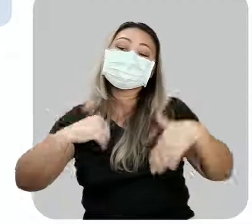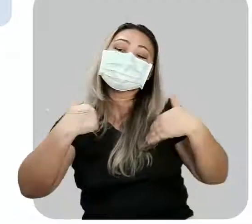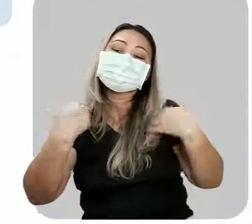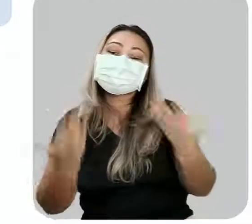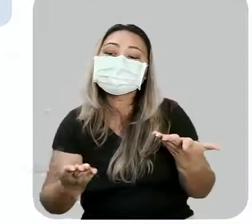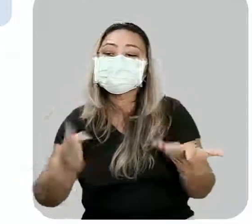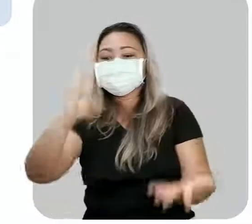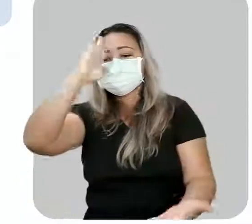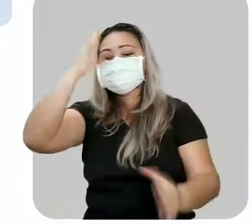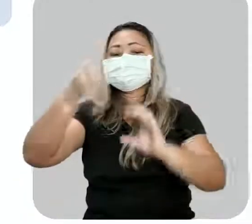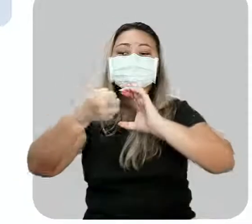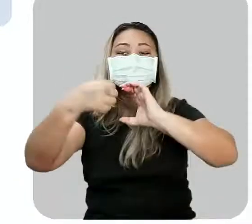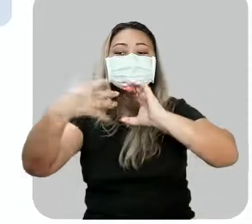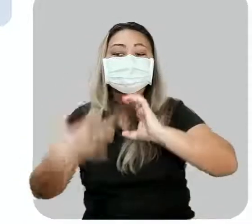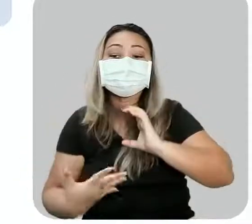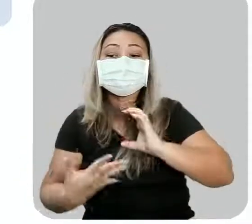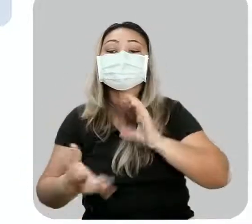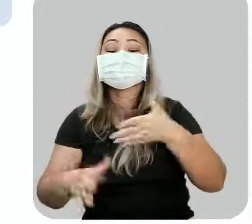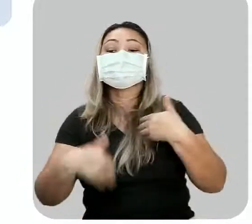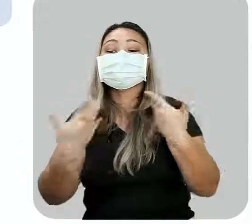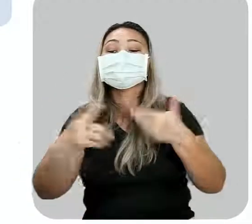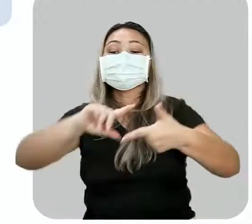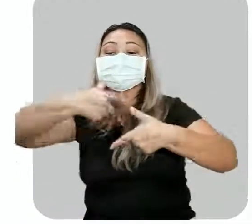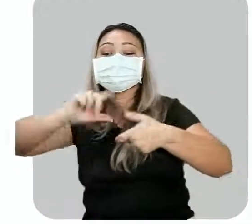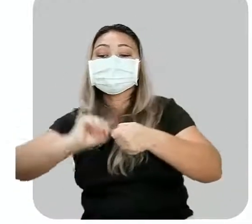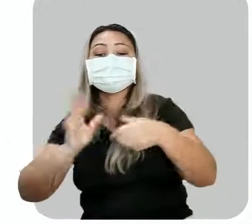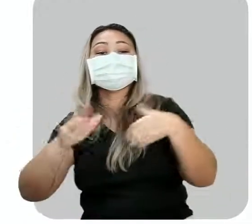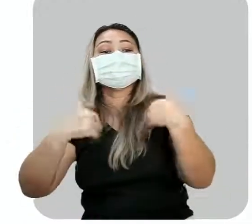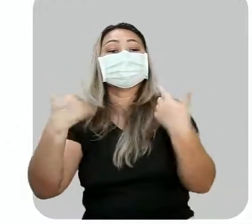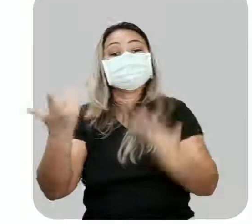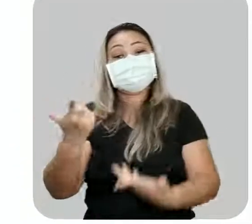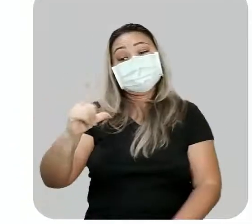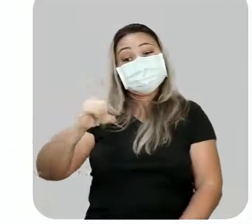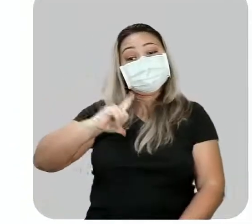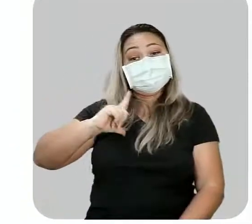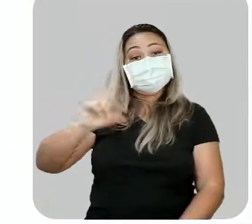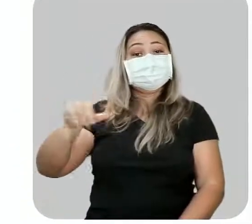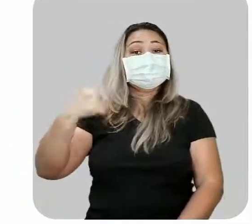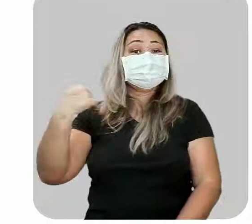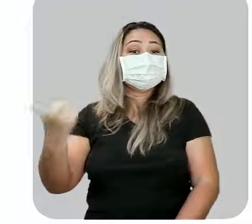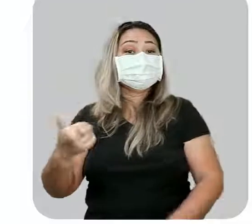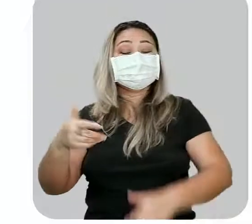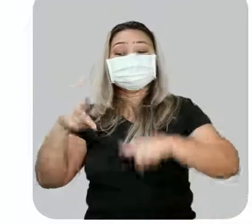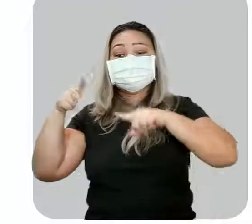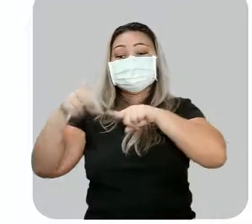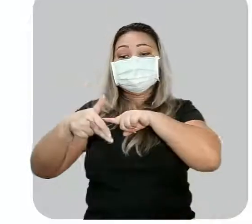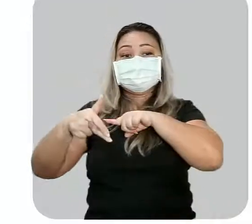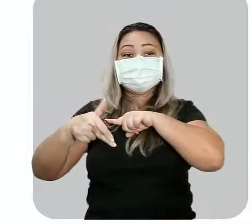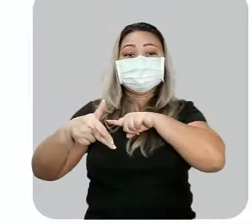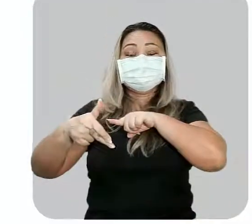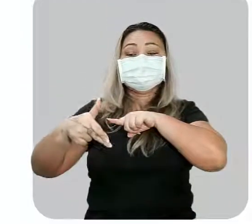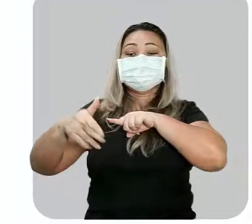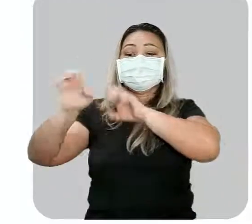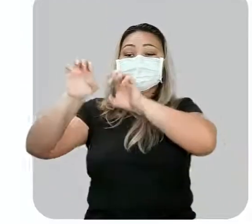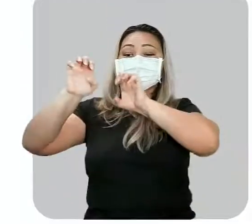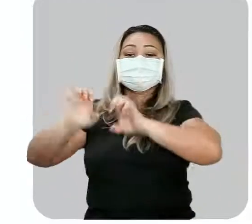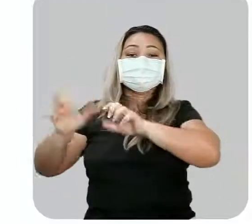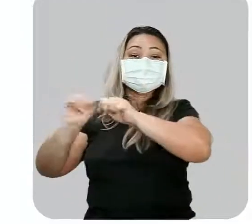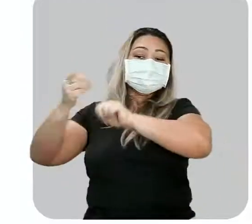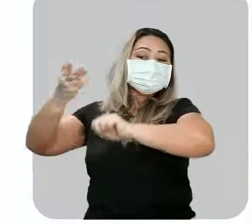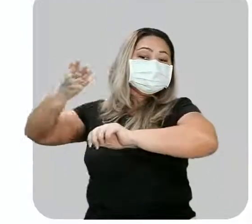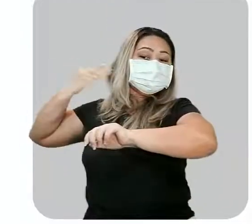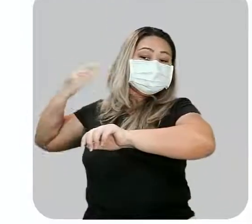as principais características do modernismo? Aí eu tenho o rompimento com as estruturas